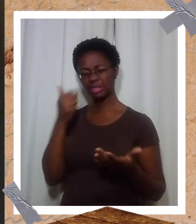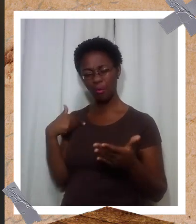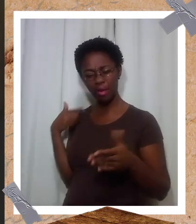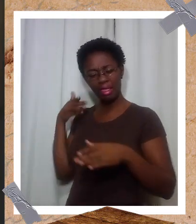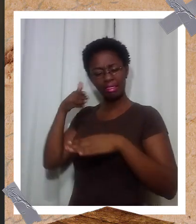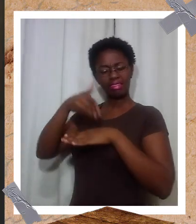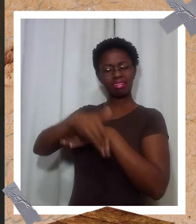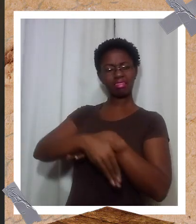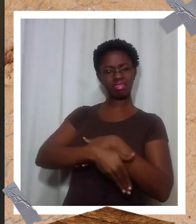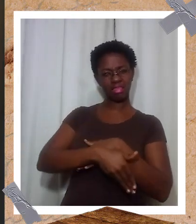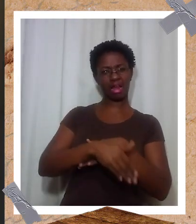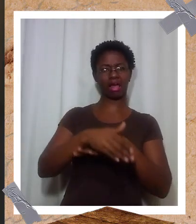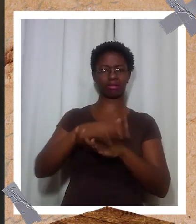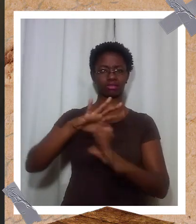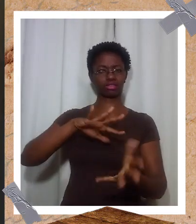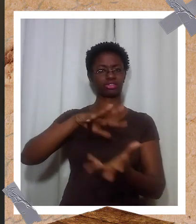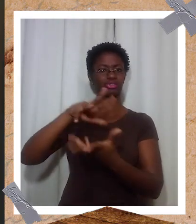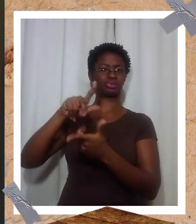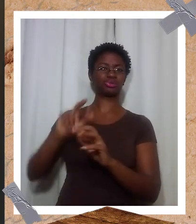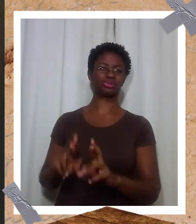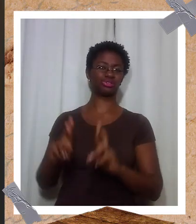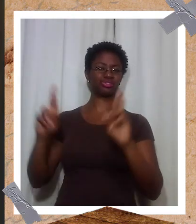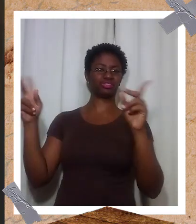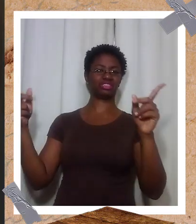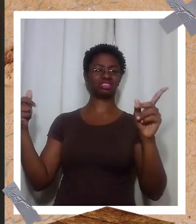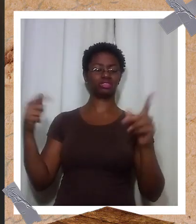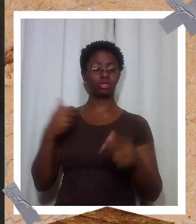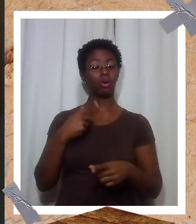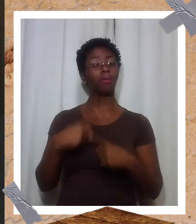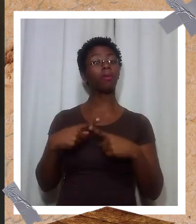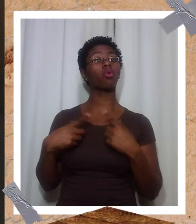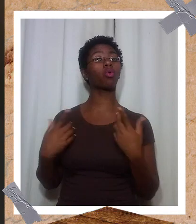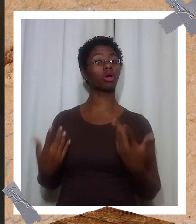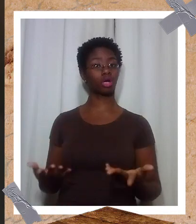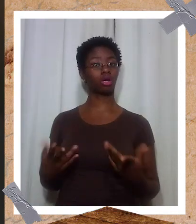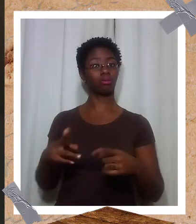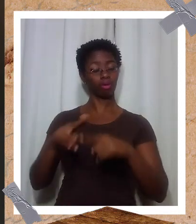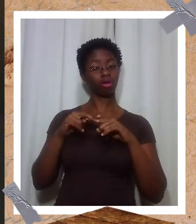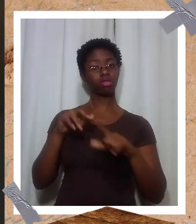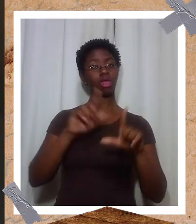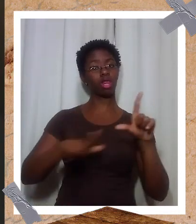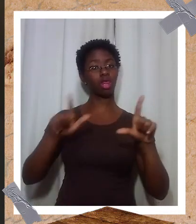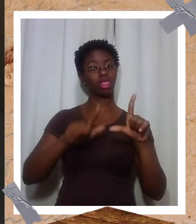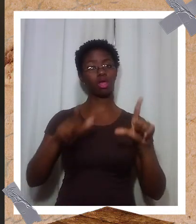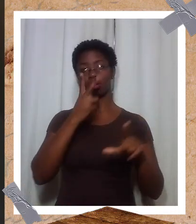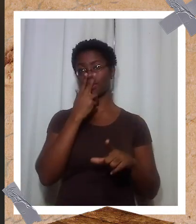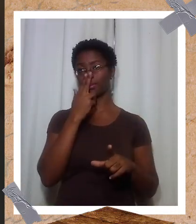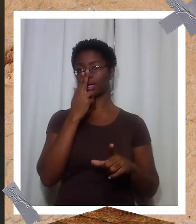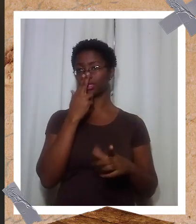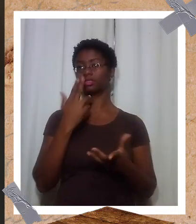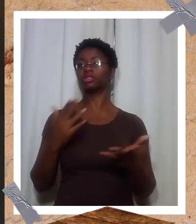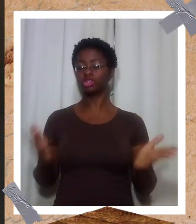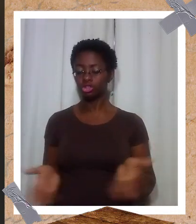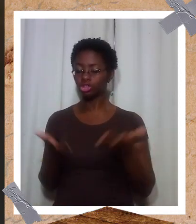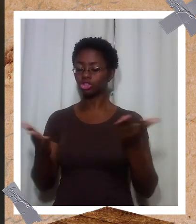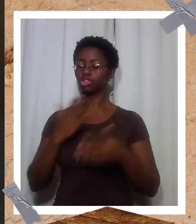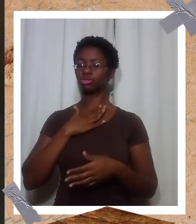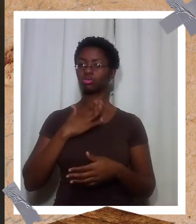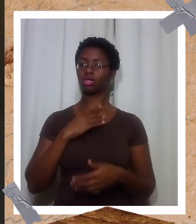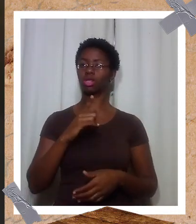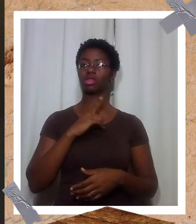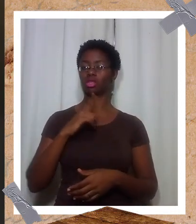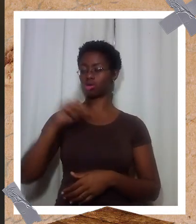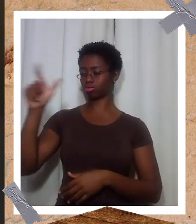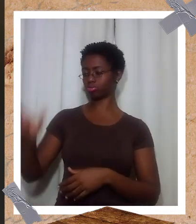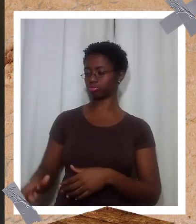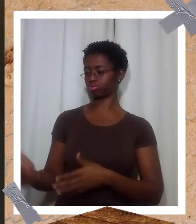desse universo, né? Eu emergi dentro desse universo porque a literatura ela me proporcionou ser uma criança, um jovem,